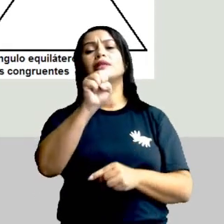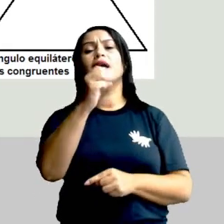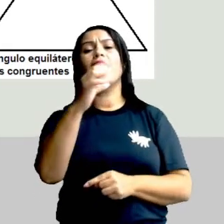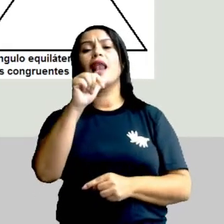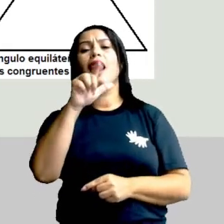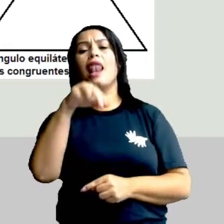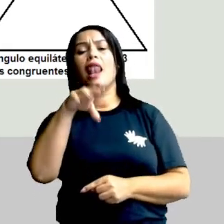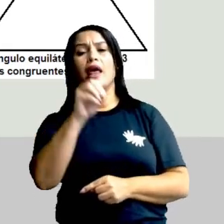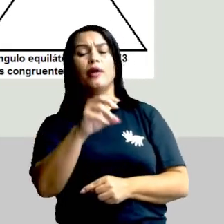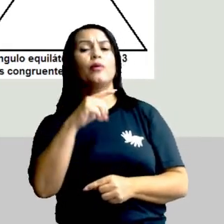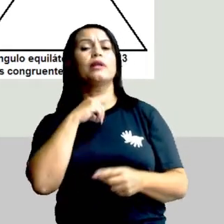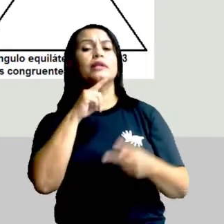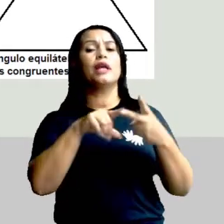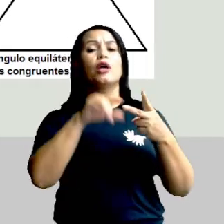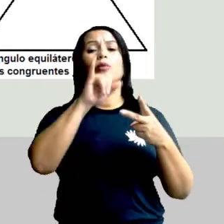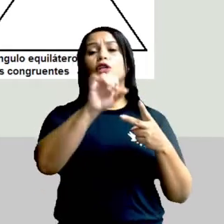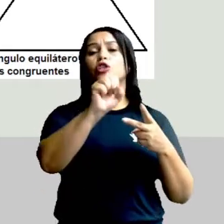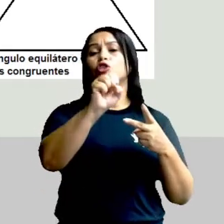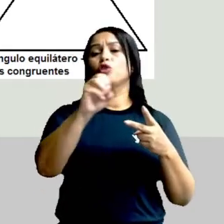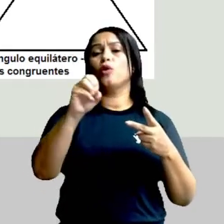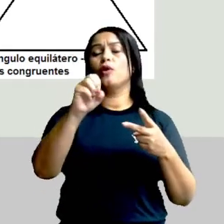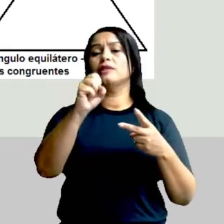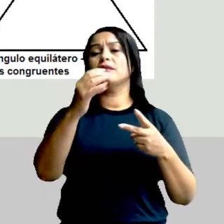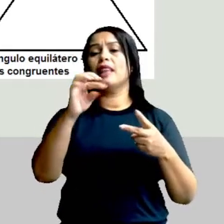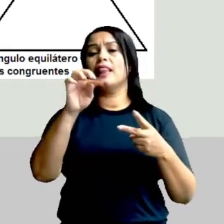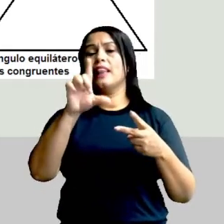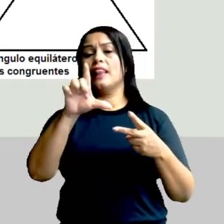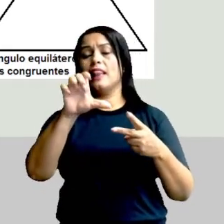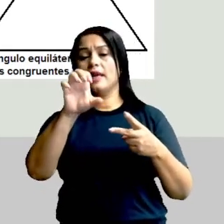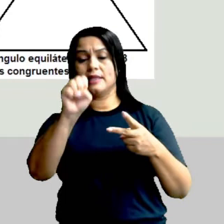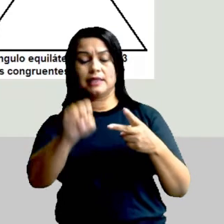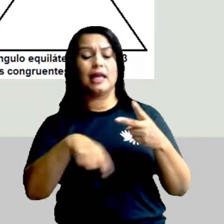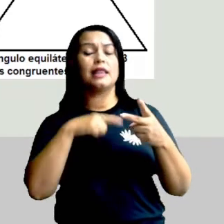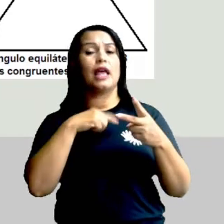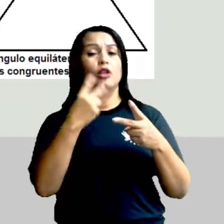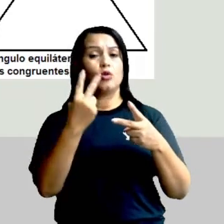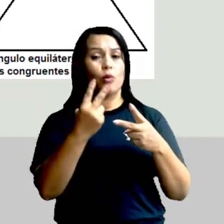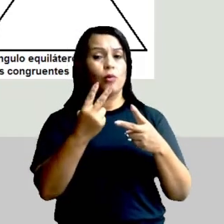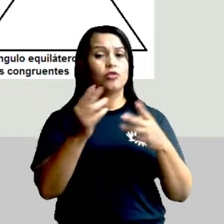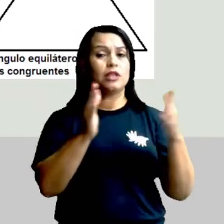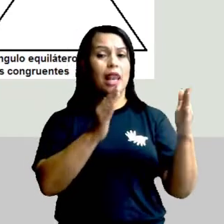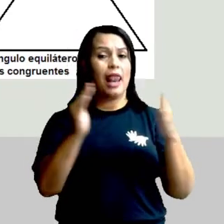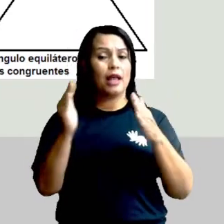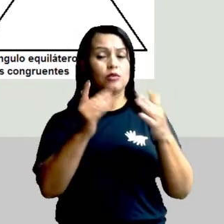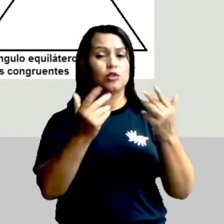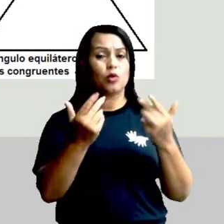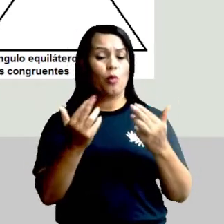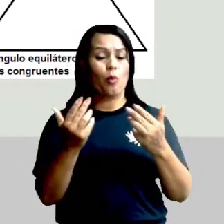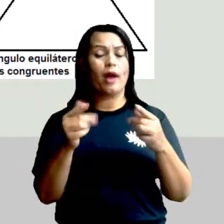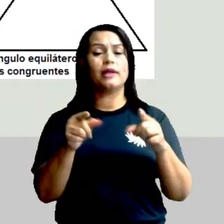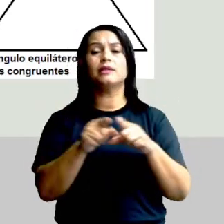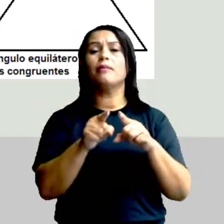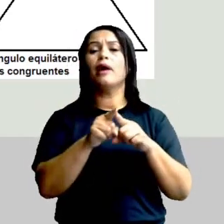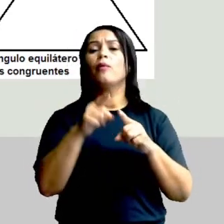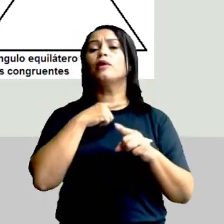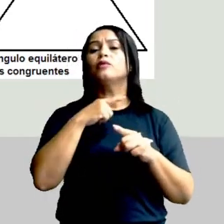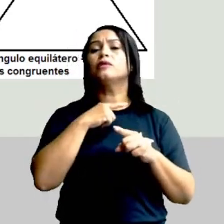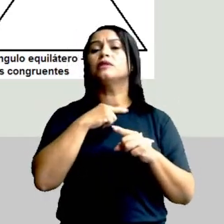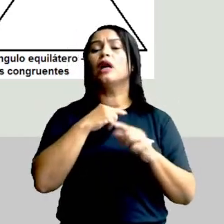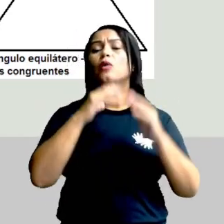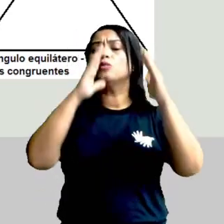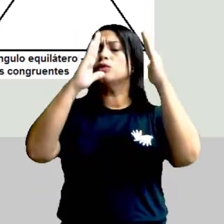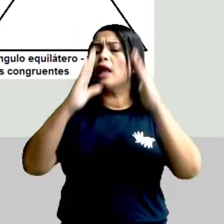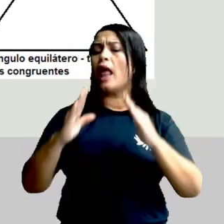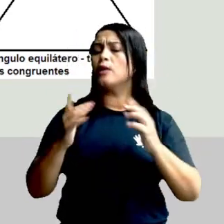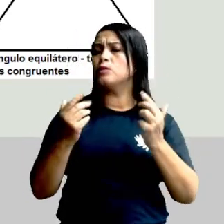tem o meu triângulo isósceles que tem o que tem dois lados iguais ou seja costumamos dizer que quando tem os lados